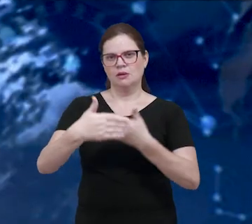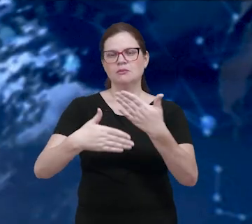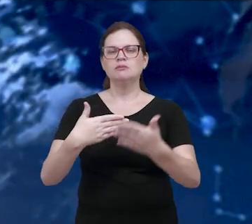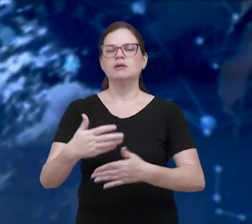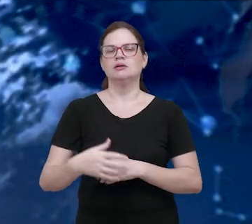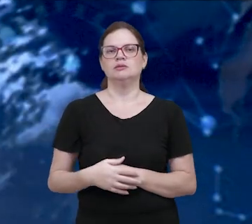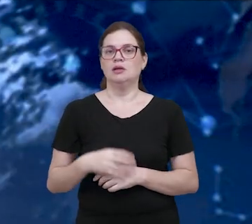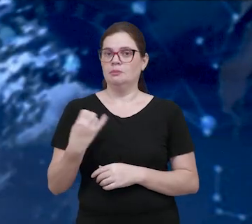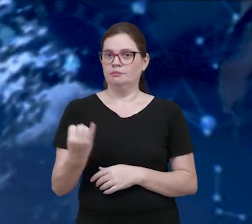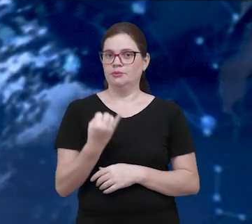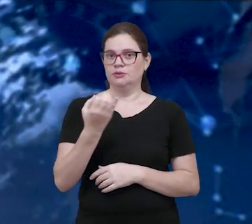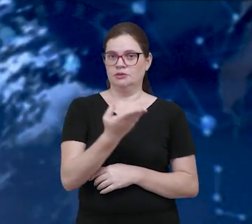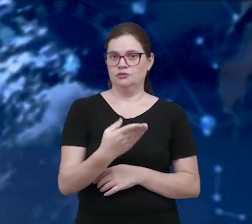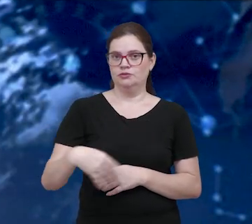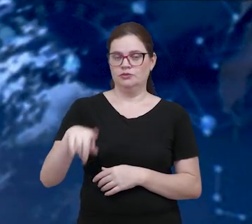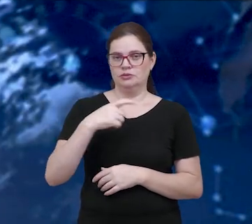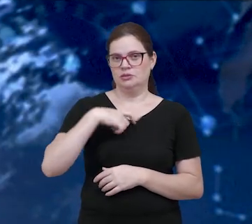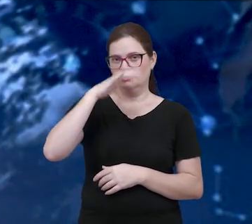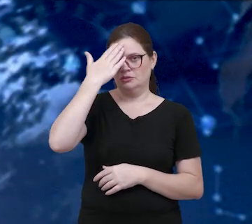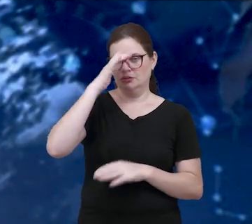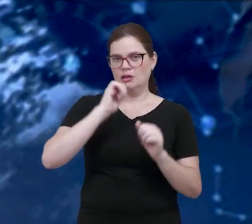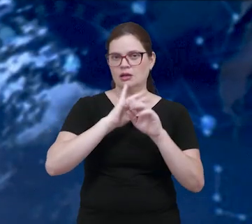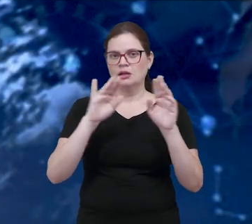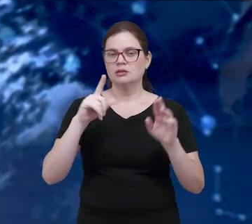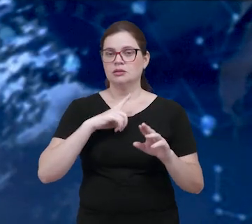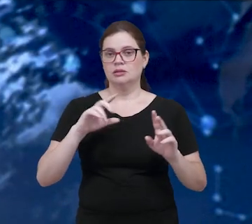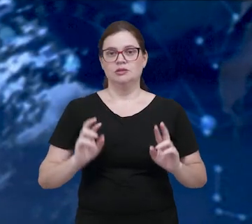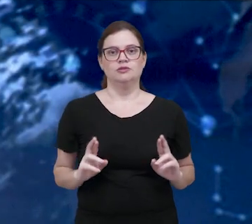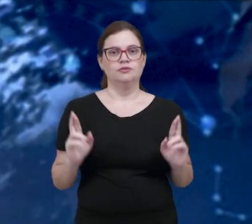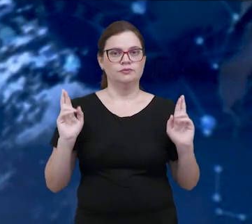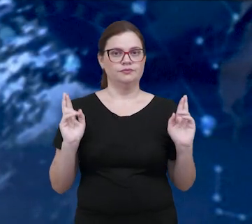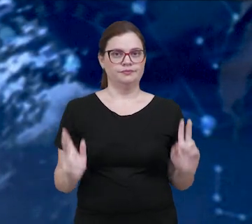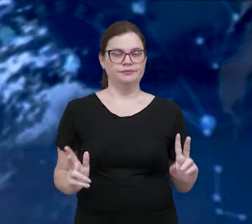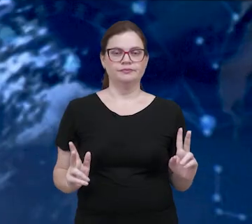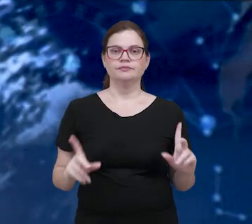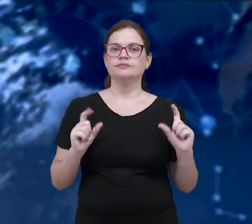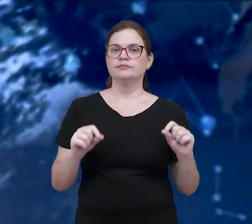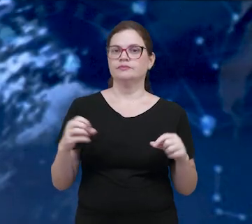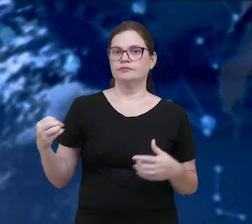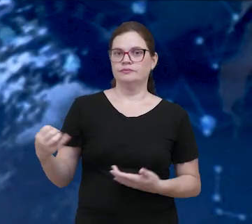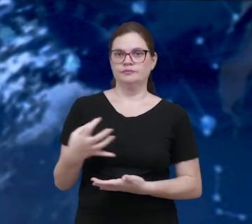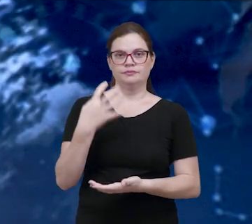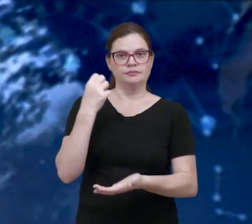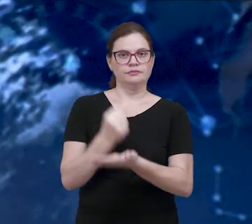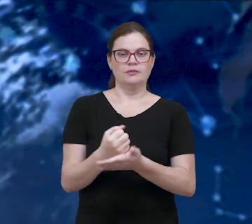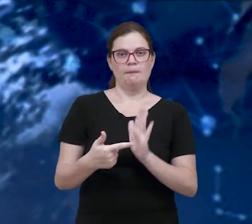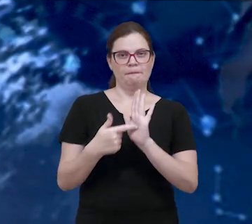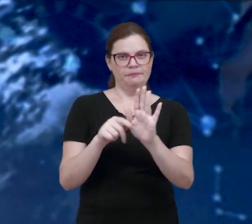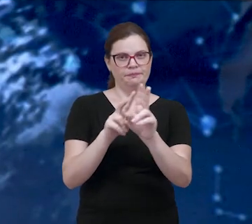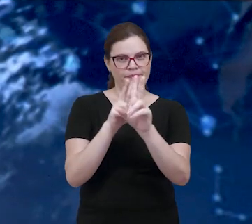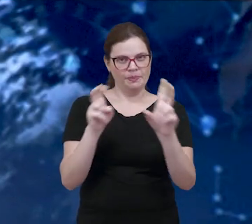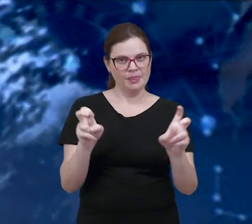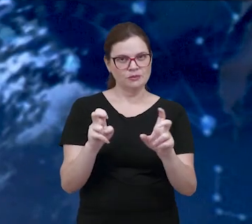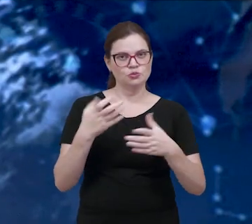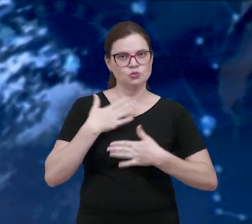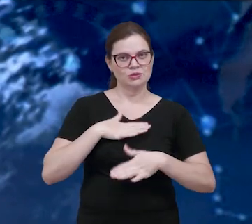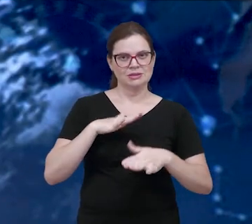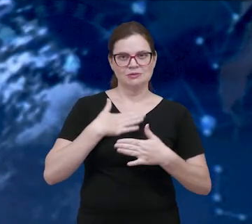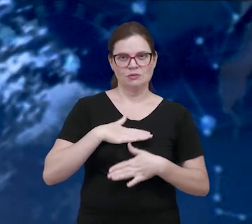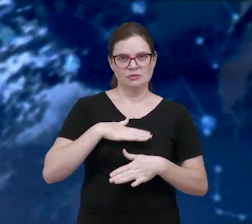fundamental para você saber que há diferença que o Novo Testamento não recomenda guardar sábado.